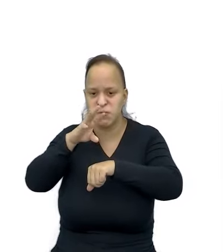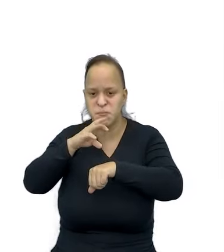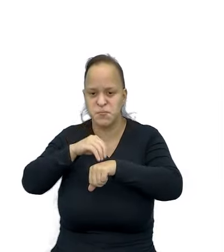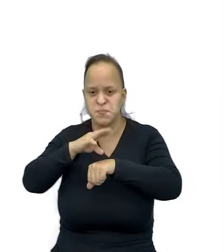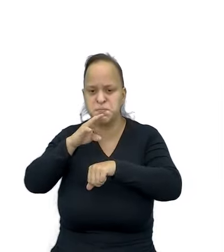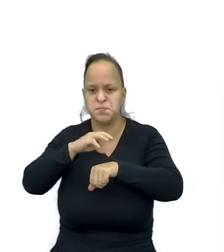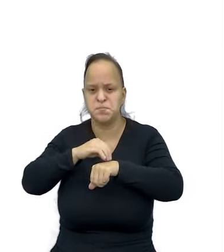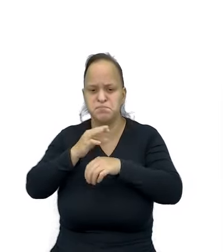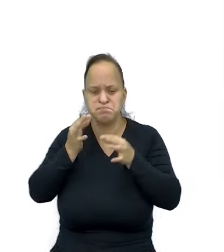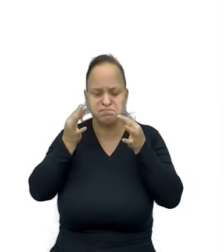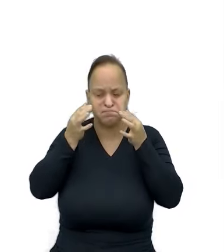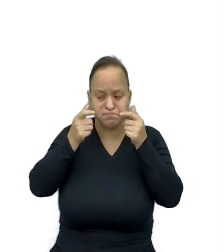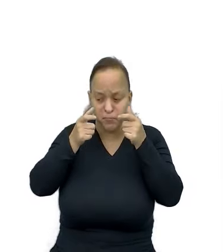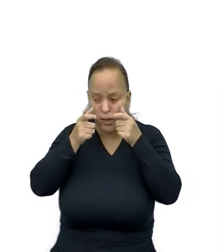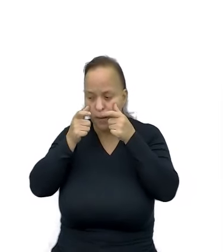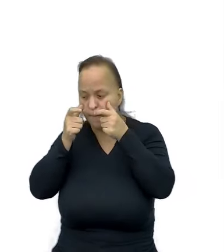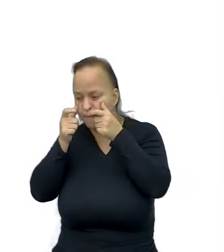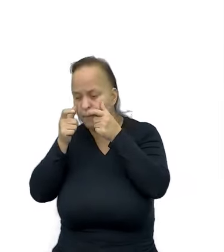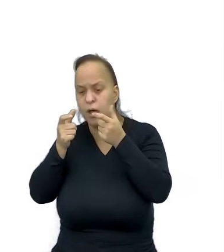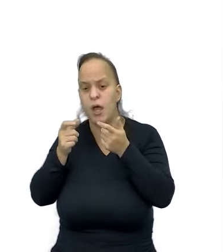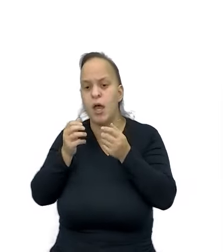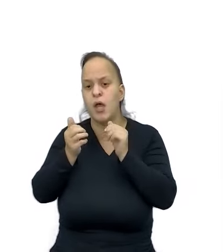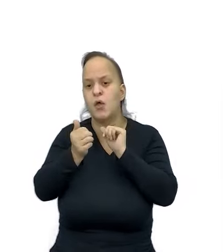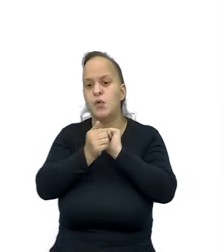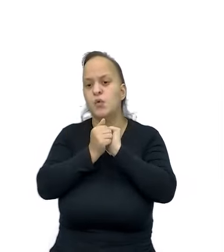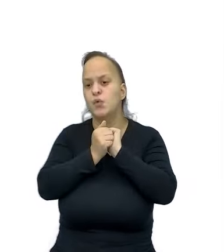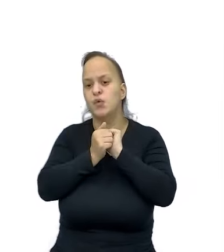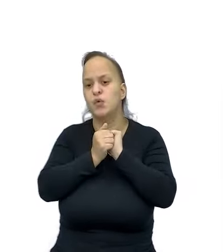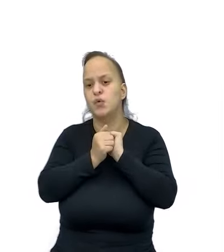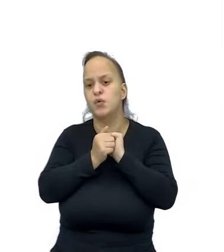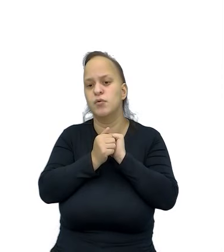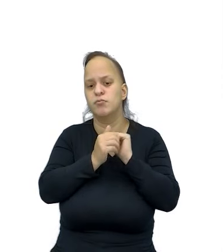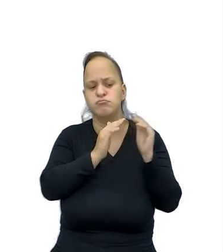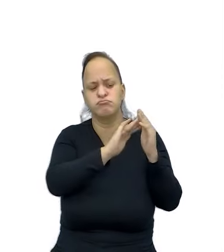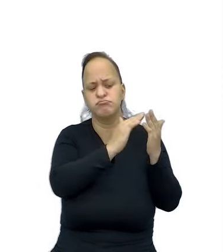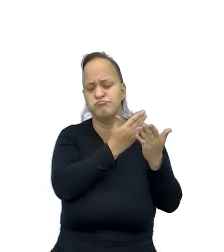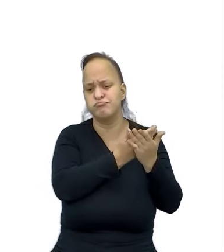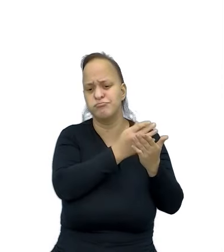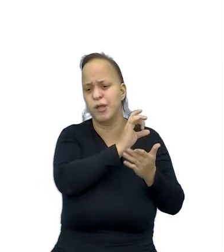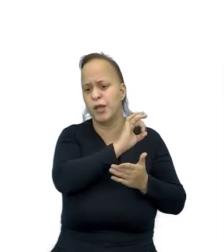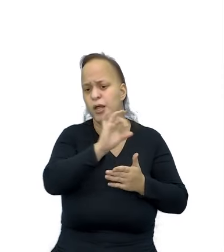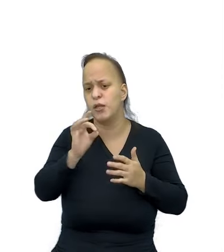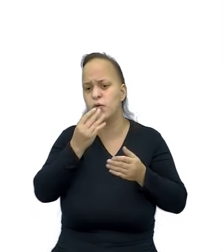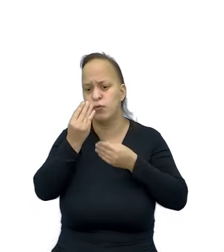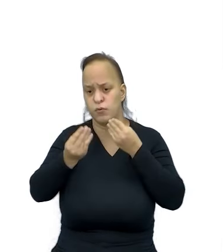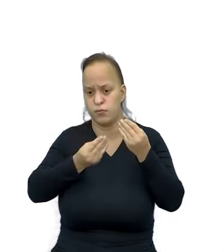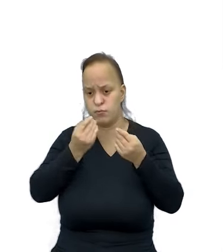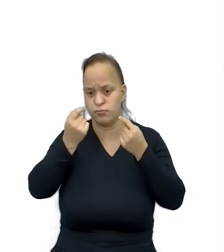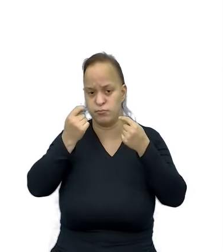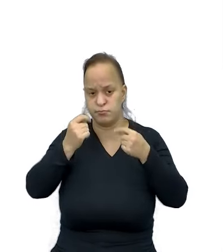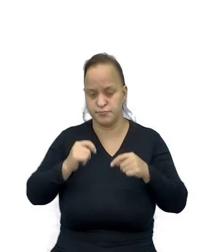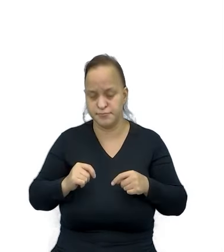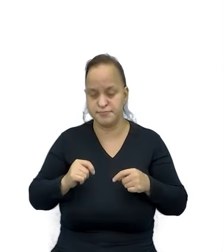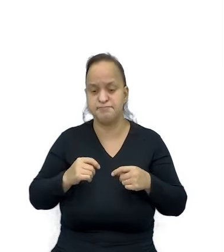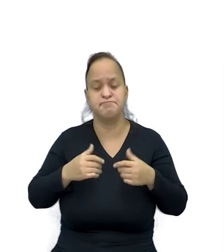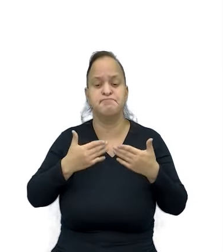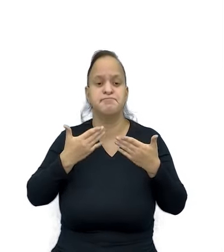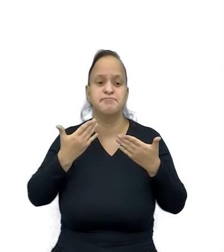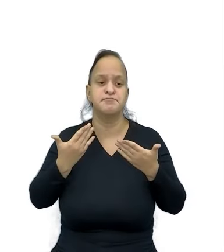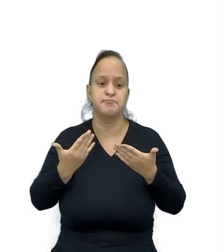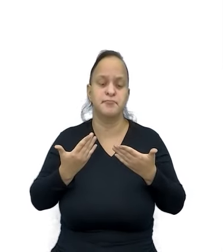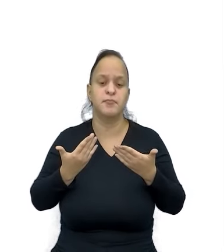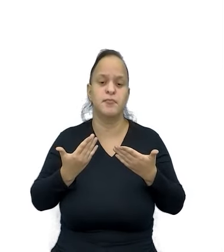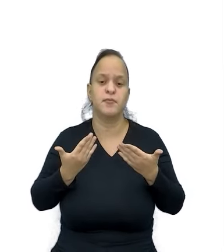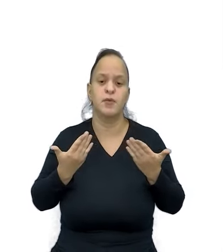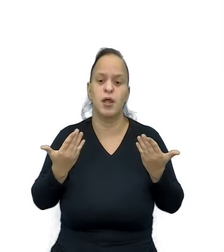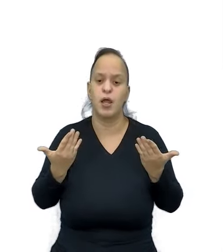como que isso pode ser desenvolvido aí em cada realidade na escola junto com vocês, tá? Bom, essa é uma dica, então. Então, a gente vai